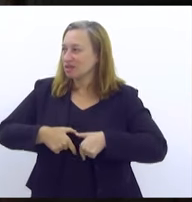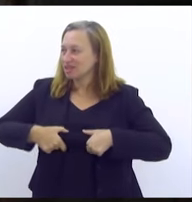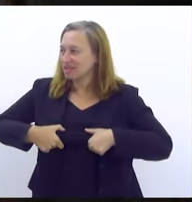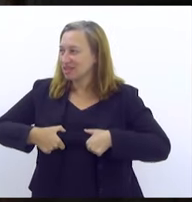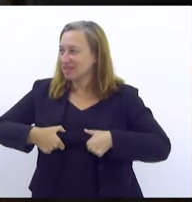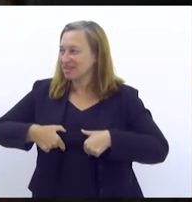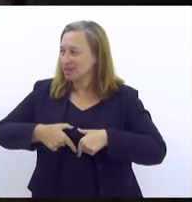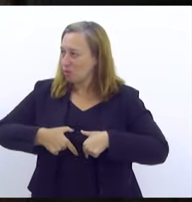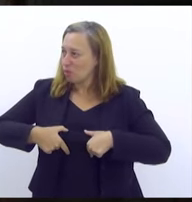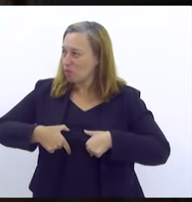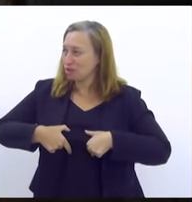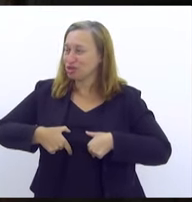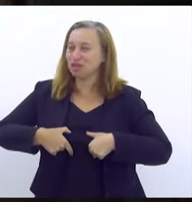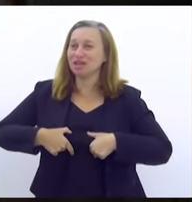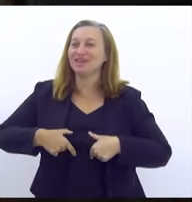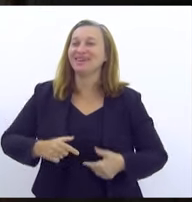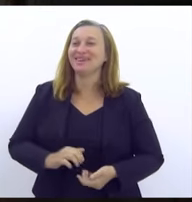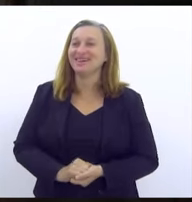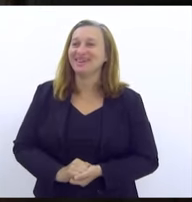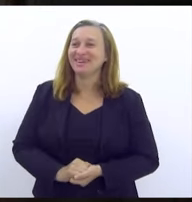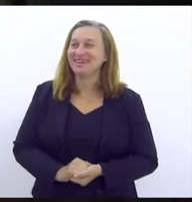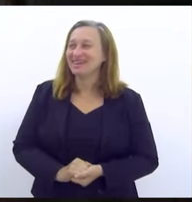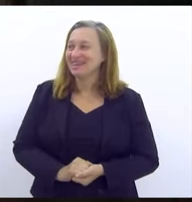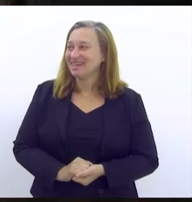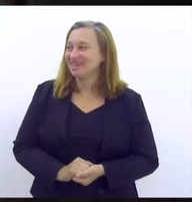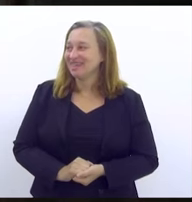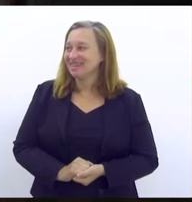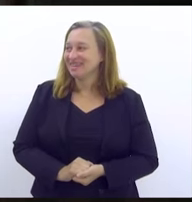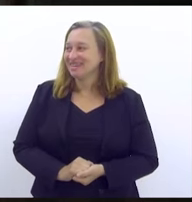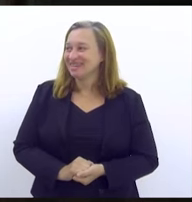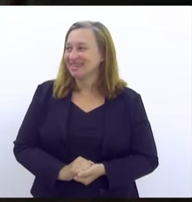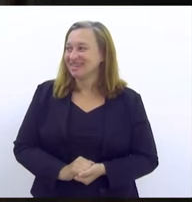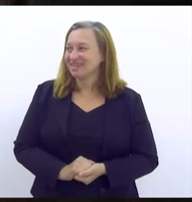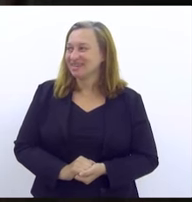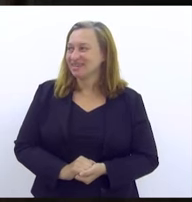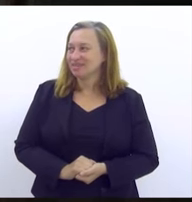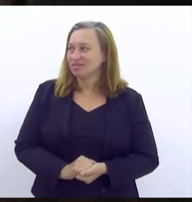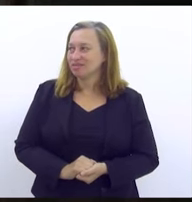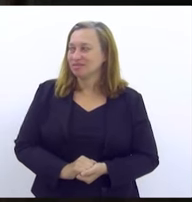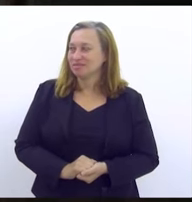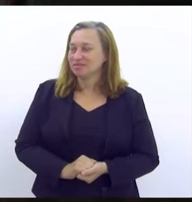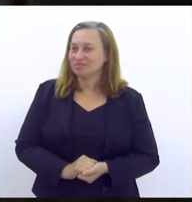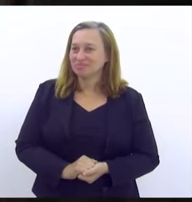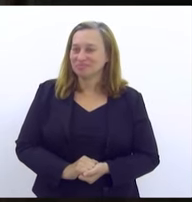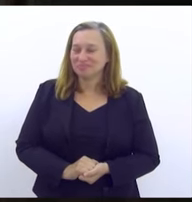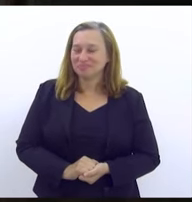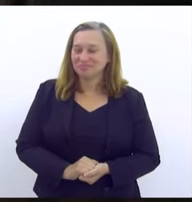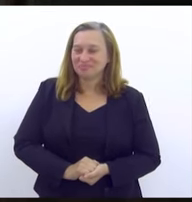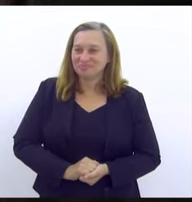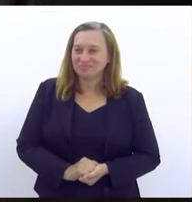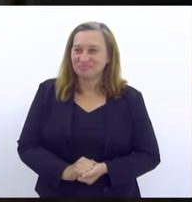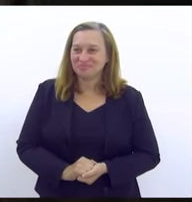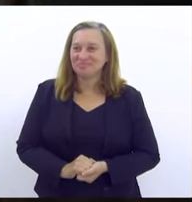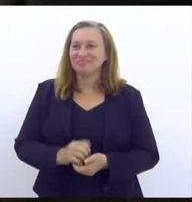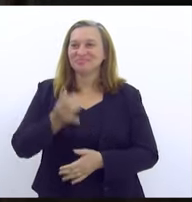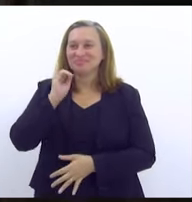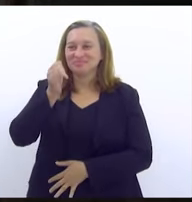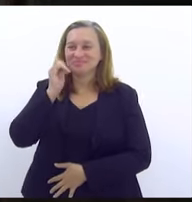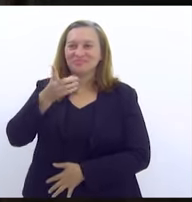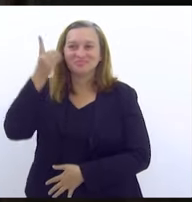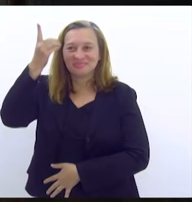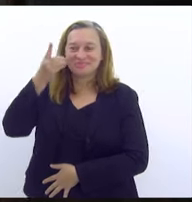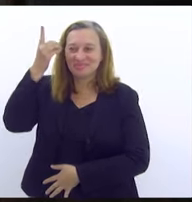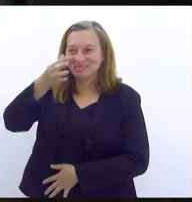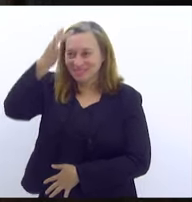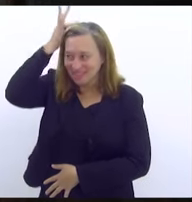reúna informações sobre a saúde do portador. Pareceres da Comissão de Constituição e Justiça pela Juridicidade com emenda. Relator, deputado Fred